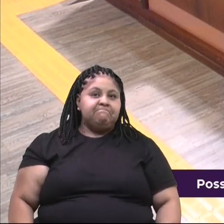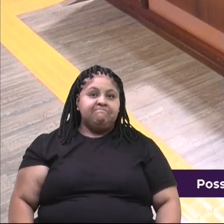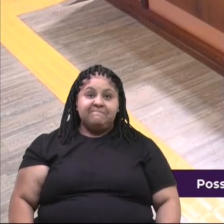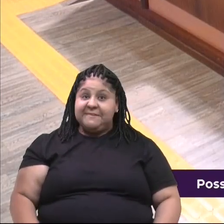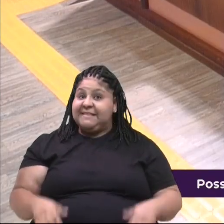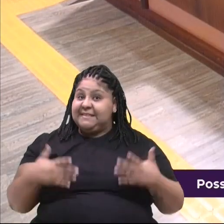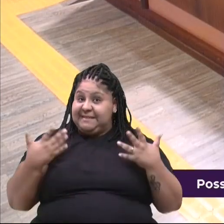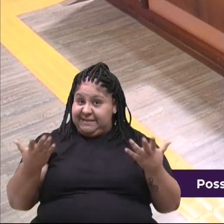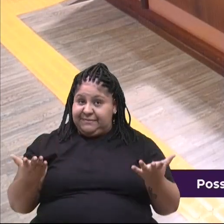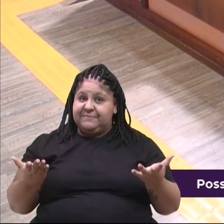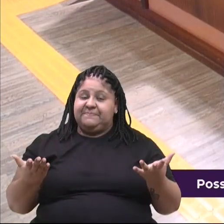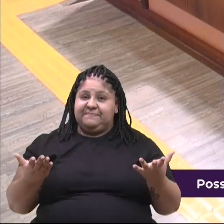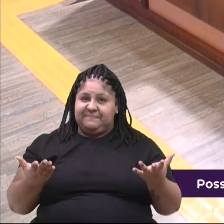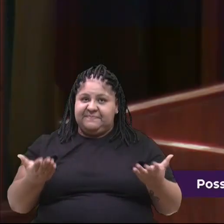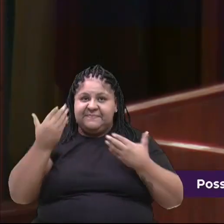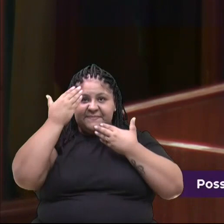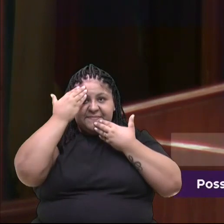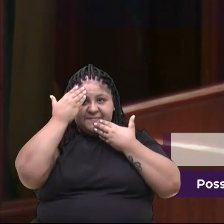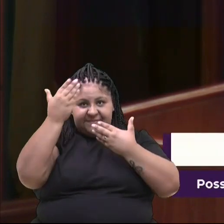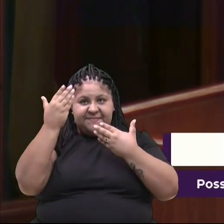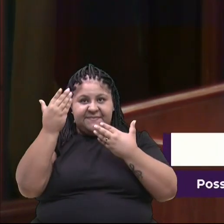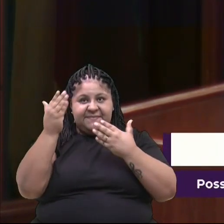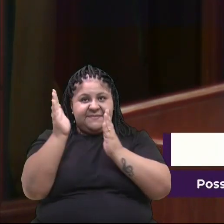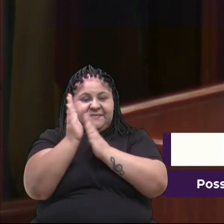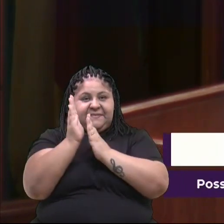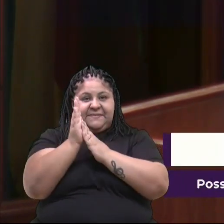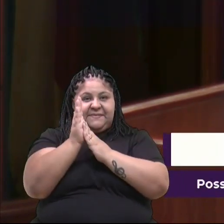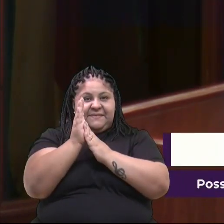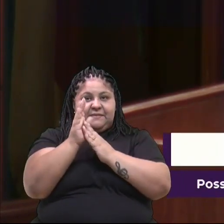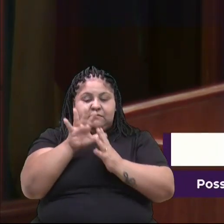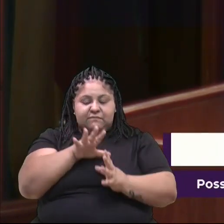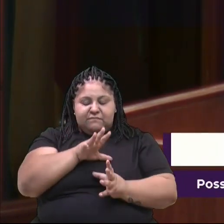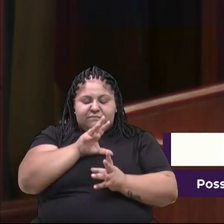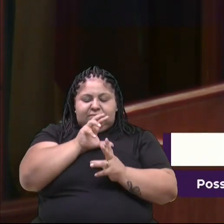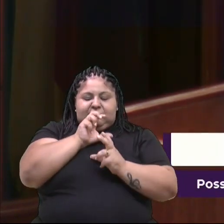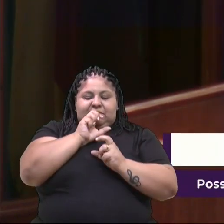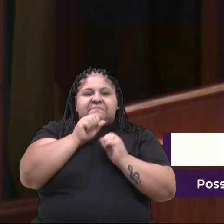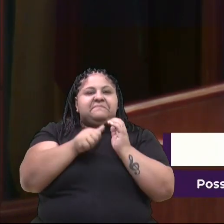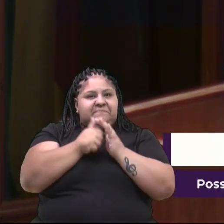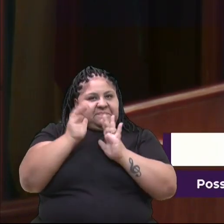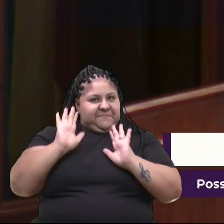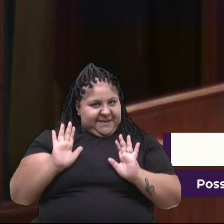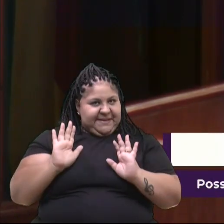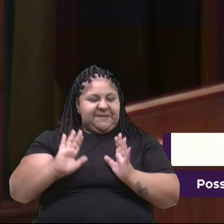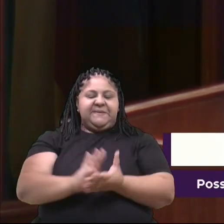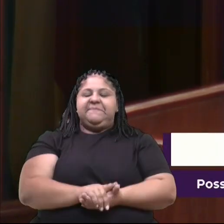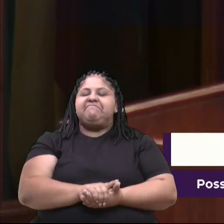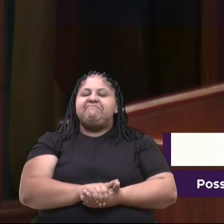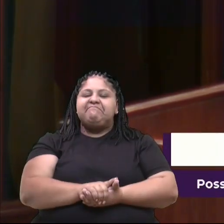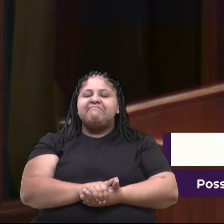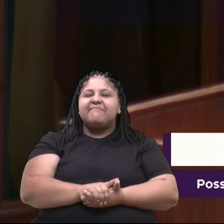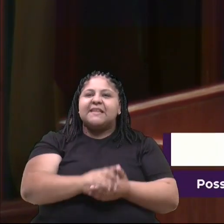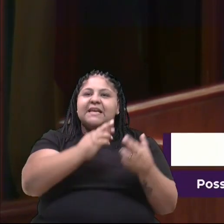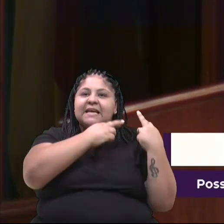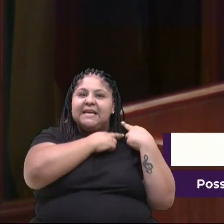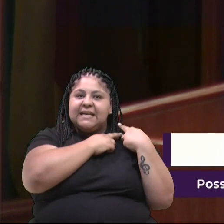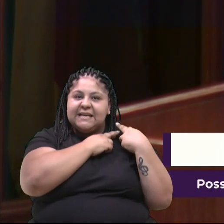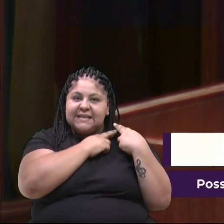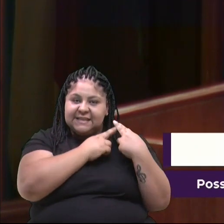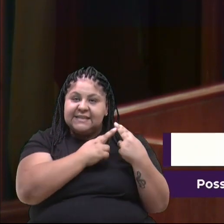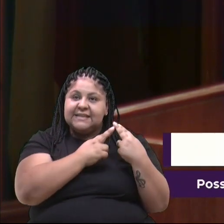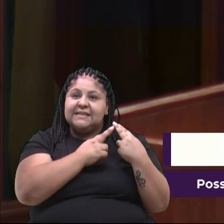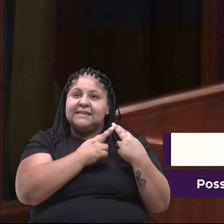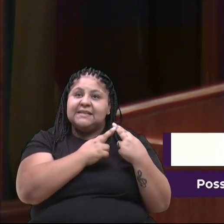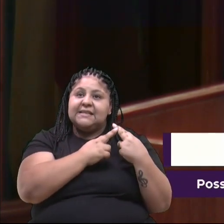Então, obrigada pelas palmas, a gente respira. E é com essa responsabilidade,